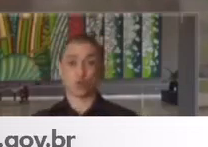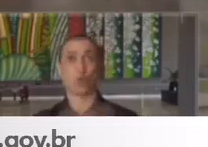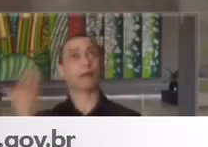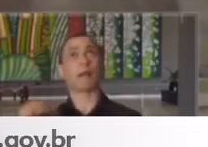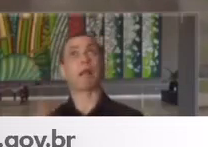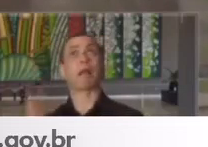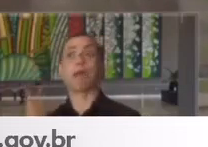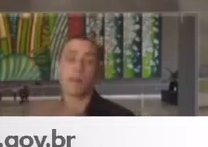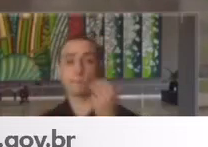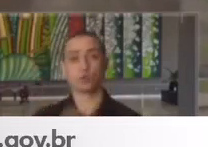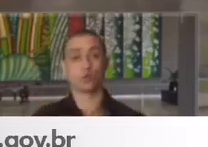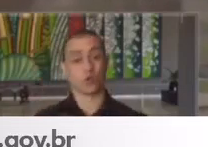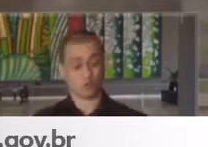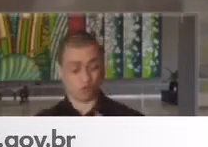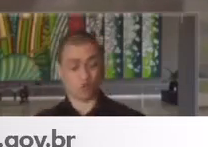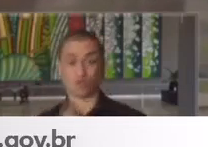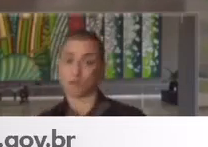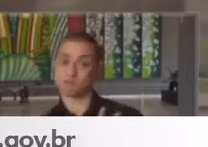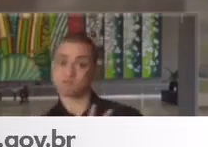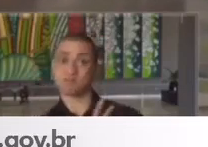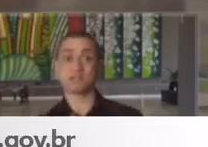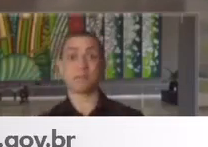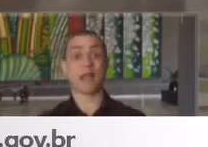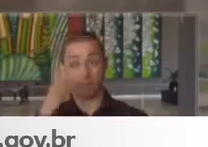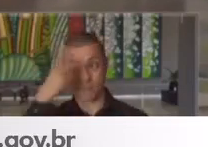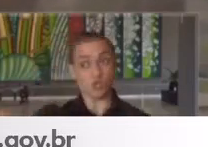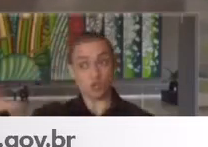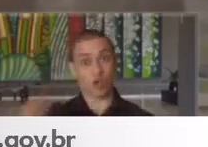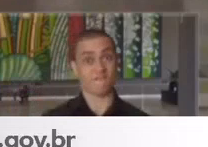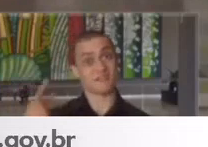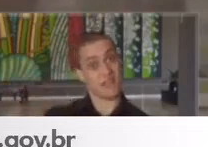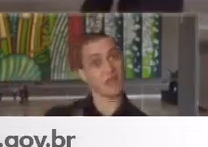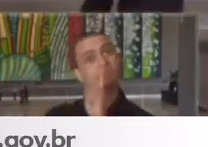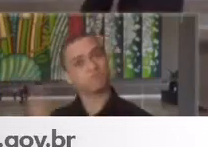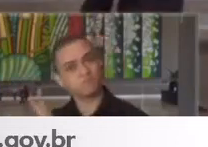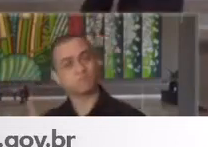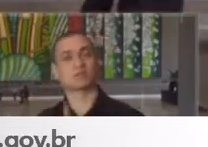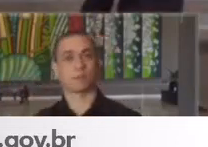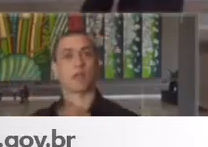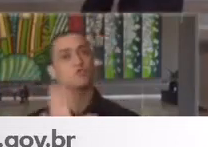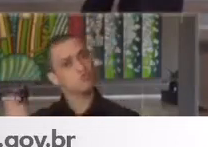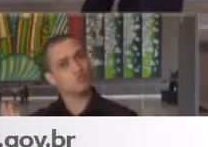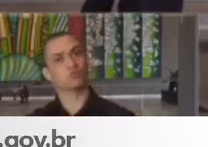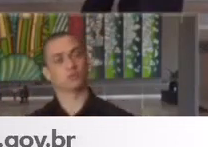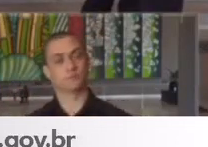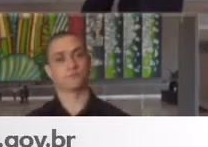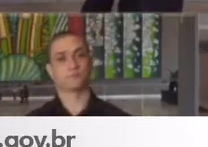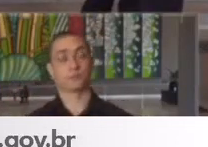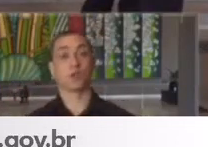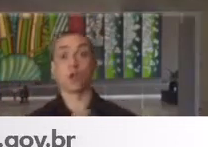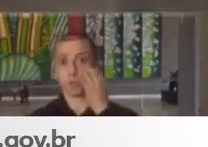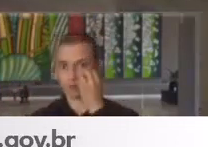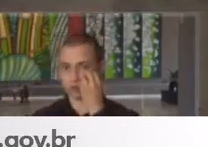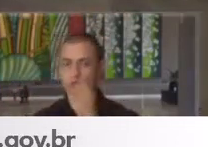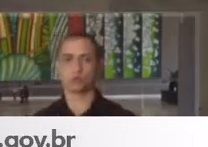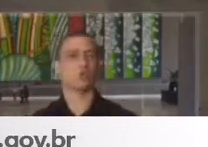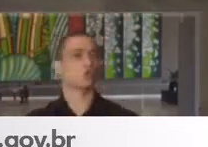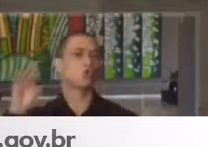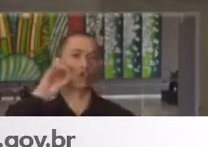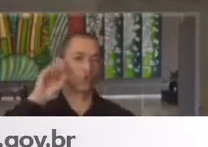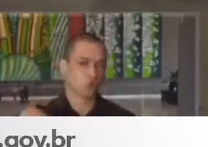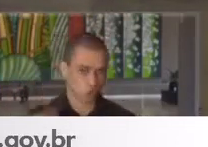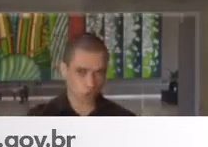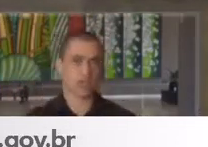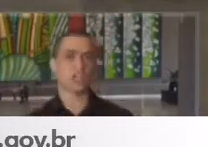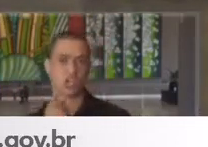proteja a sua vida e ajude a proteger a vida de outras pessoas. Bruno. Diariamente, a gente tem feito reuniões lá